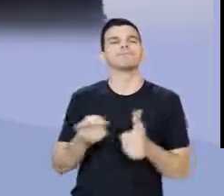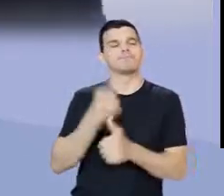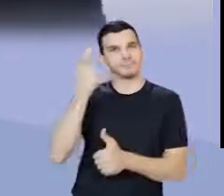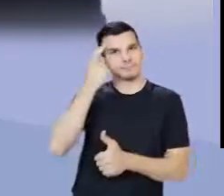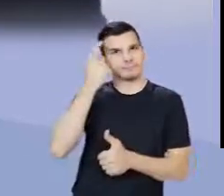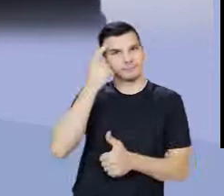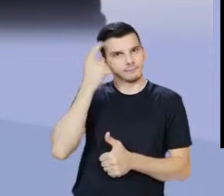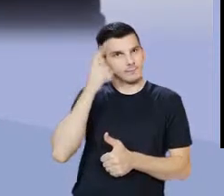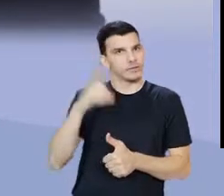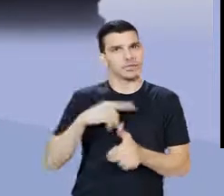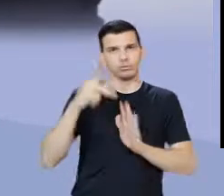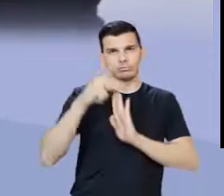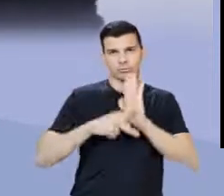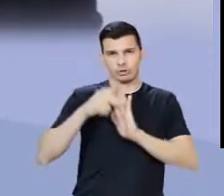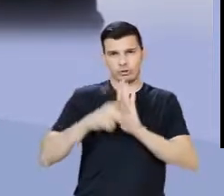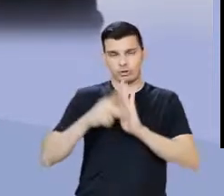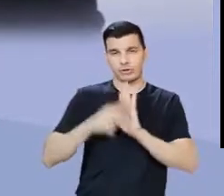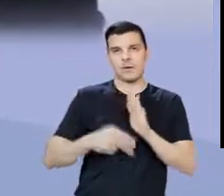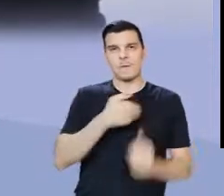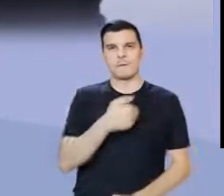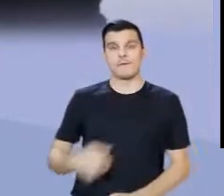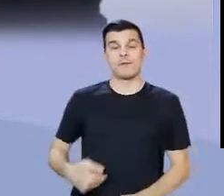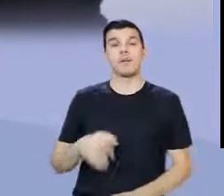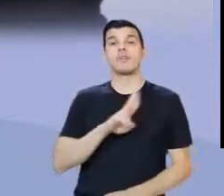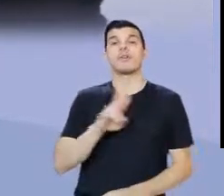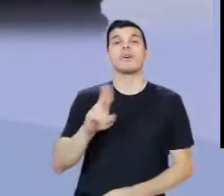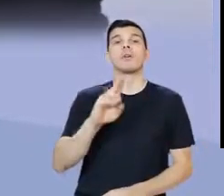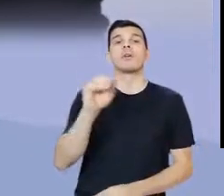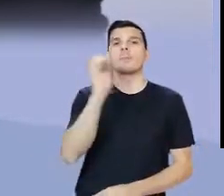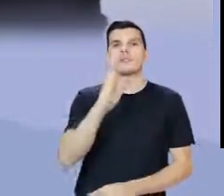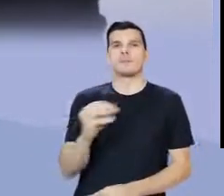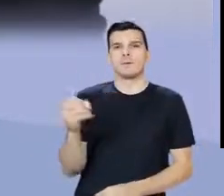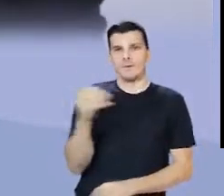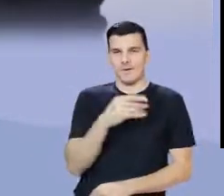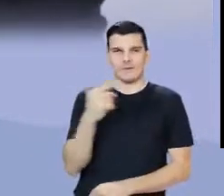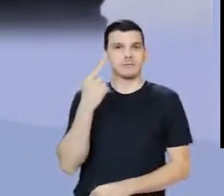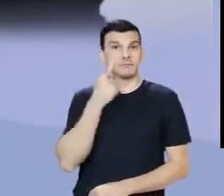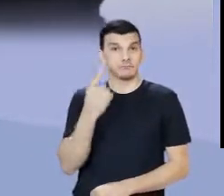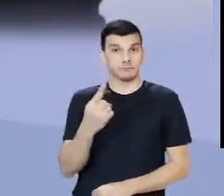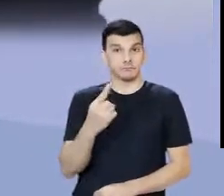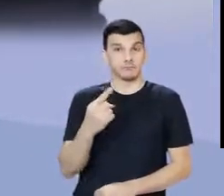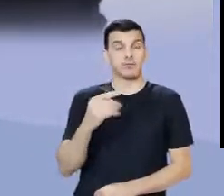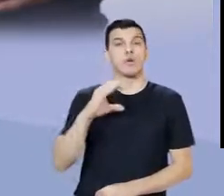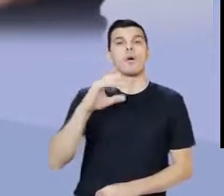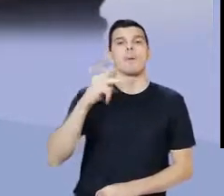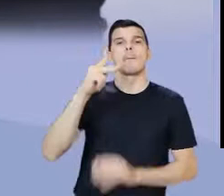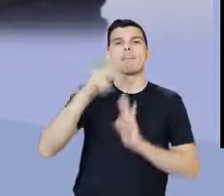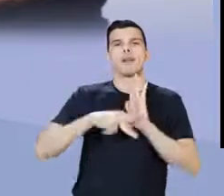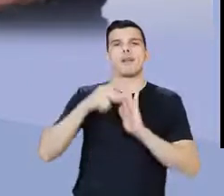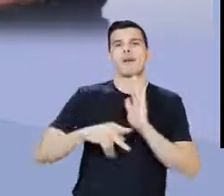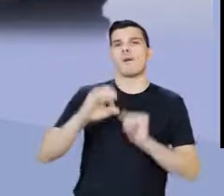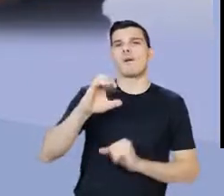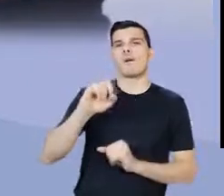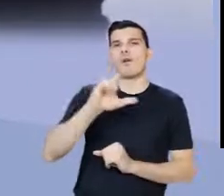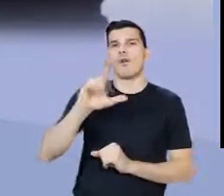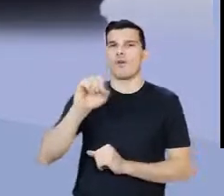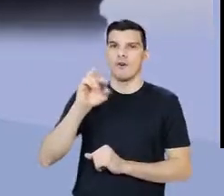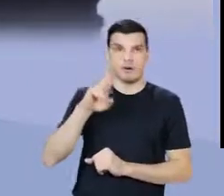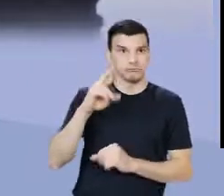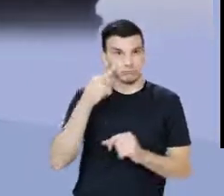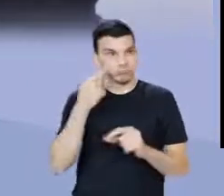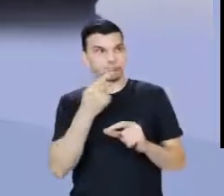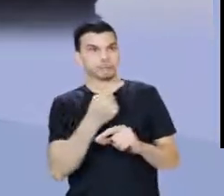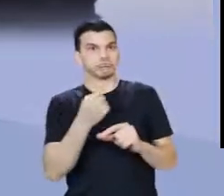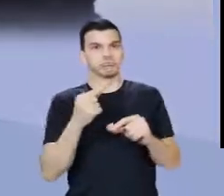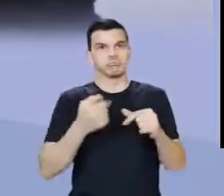A primeira grande ideia é que ele tinha um plano de governo, que ele apelidou de Brasil Novo, ou simplesmente Plano Collor. Até então, a